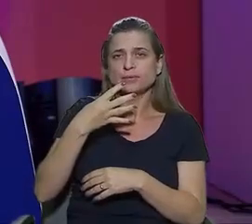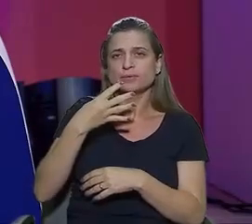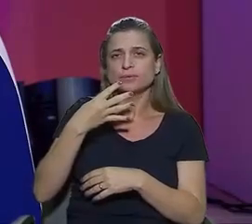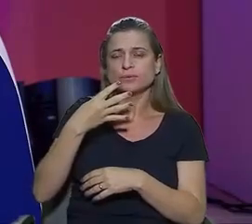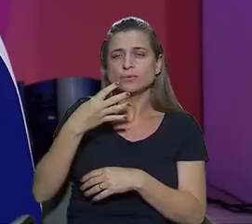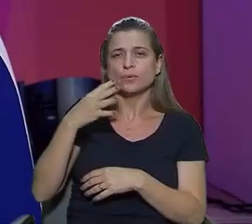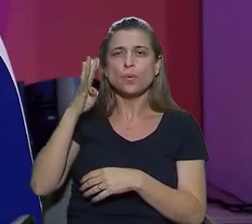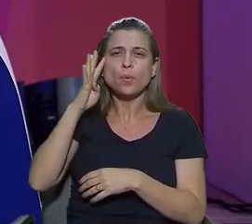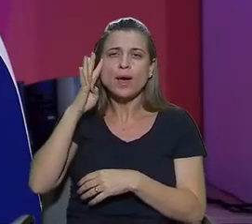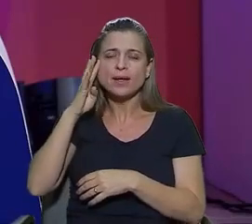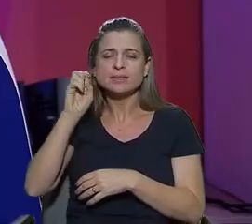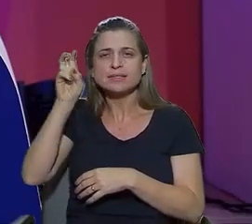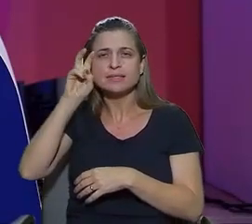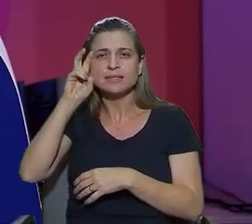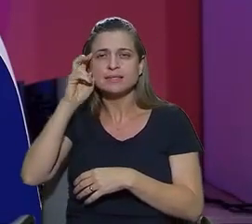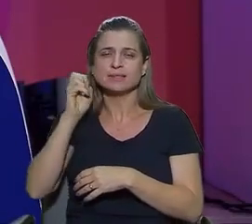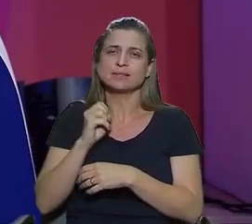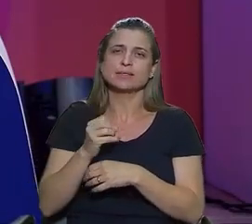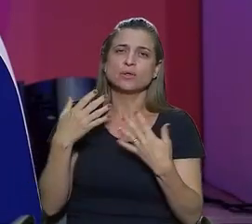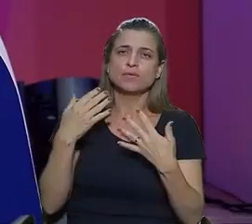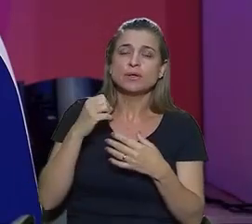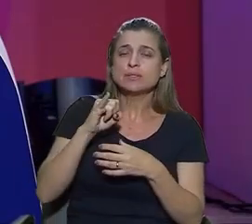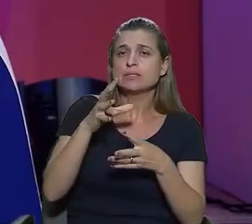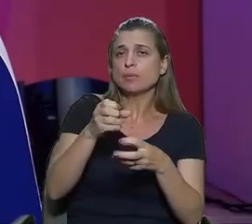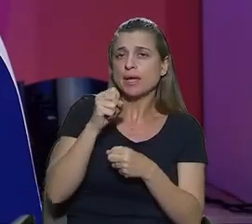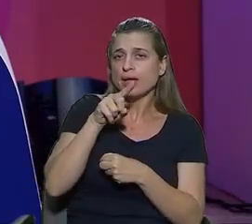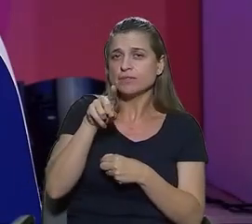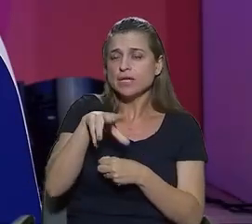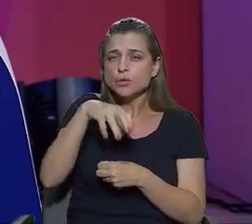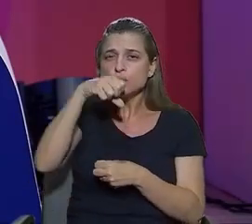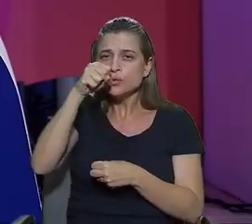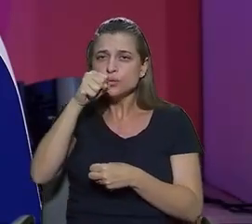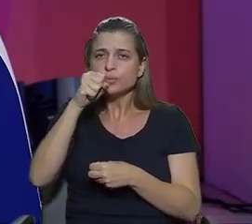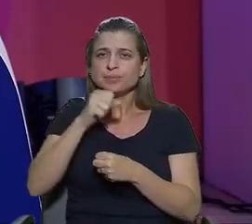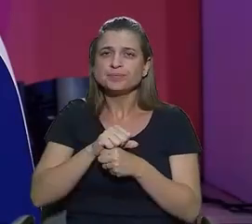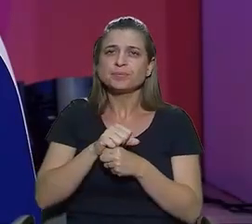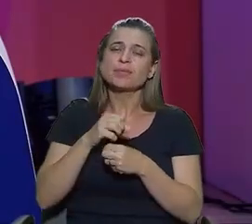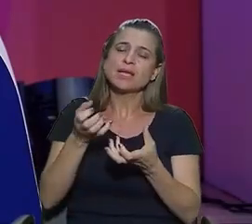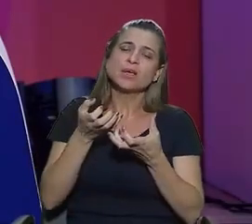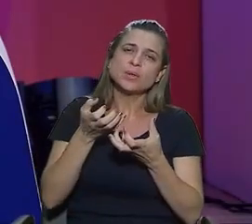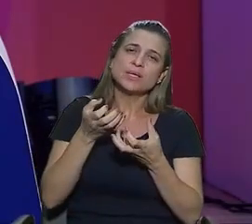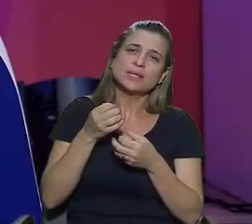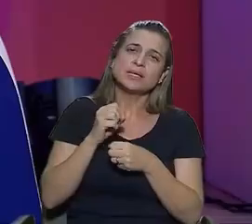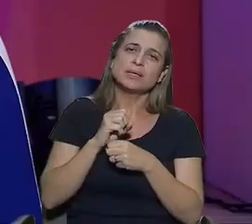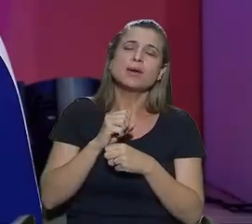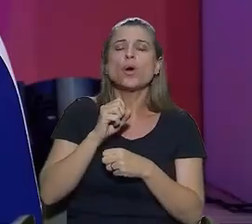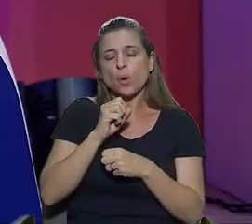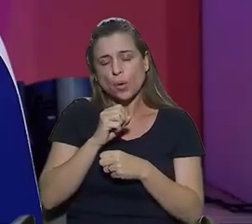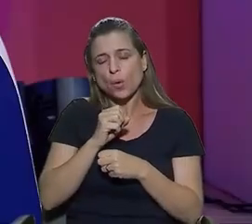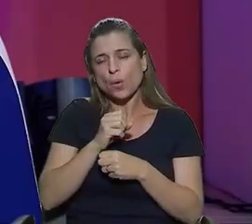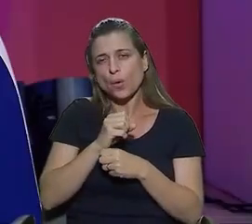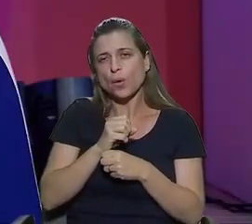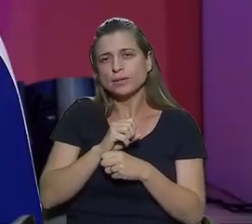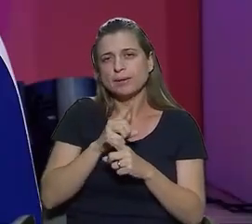Se eu pegar, você me chupa? Eu queria dizer que só se o jambo fosse doce, mas eu balançava a cabeça meio que concordando.